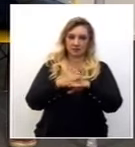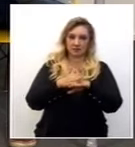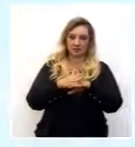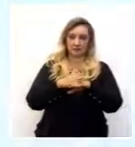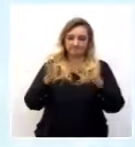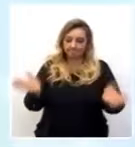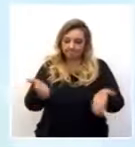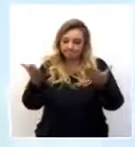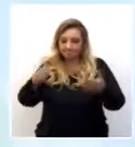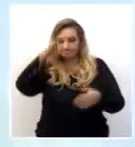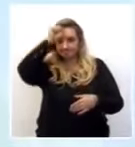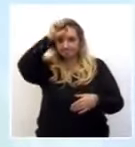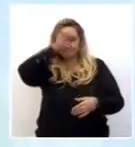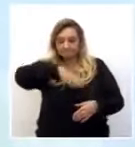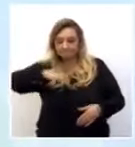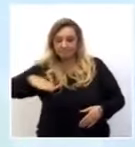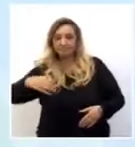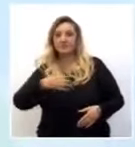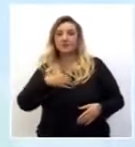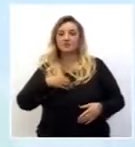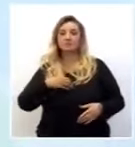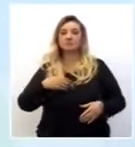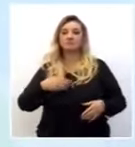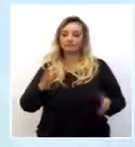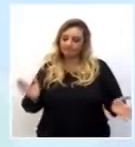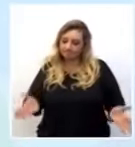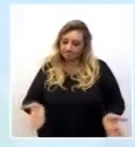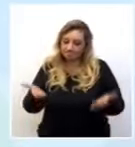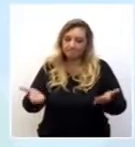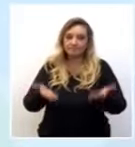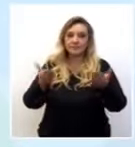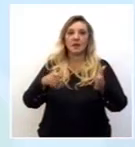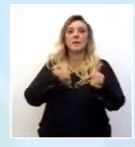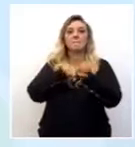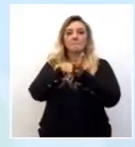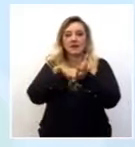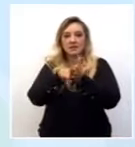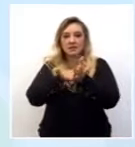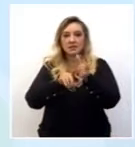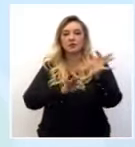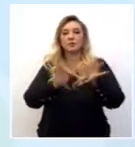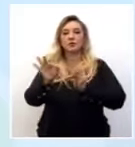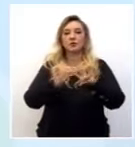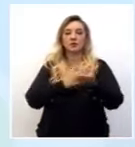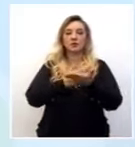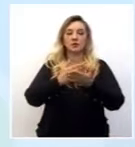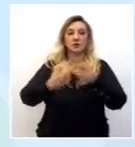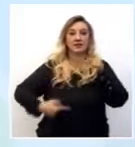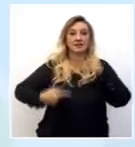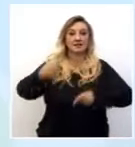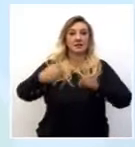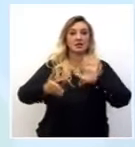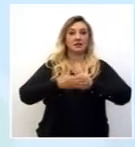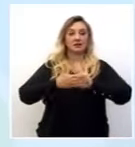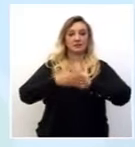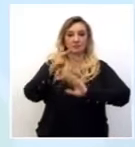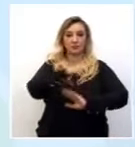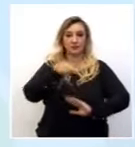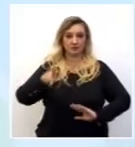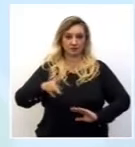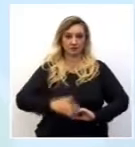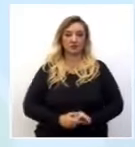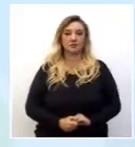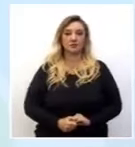estimular a aprendizagem dos estudantes de maneira mais ativa, incluindo pesquisas ou projetos a partir de desafios propostos pelos